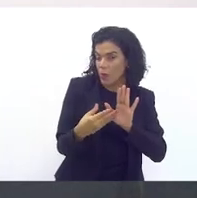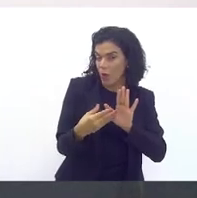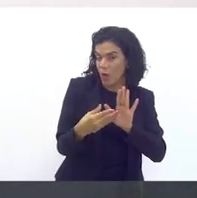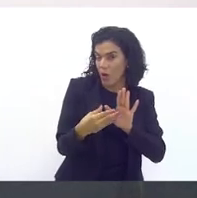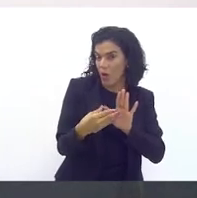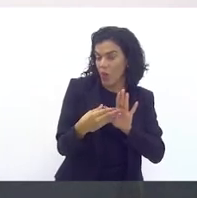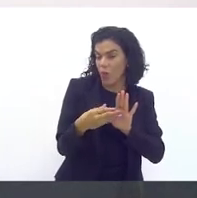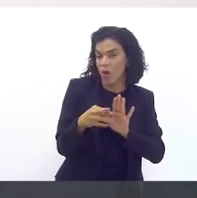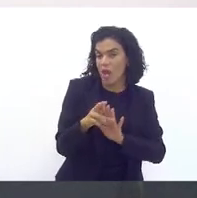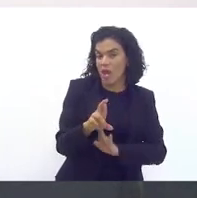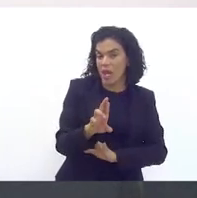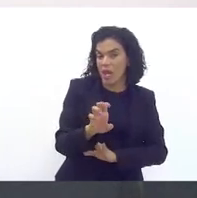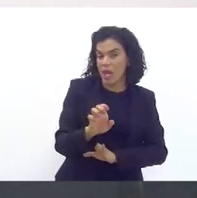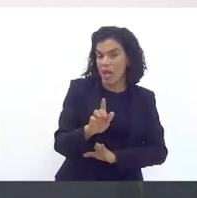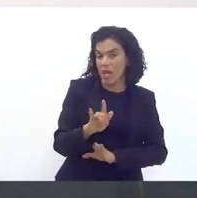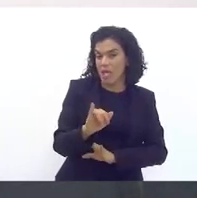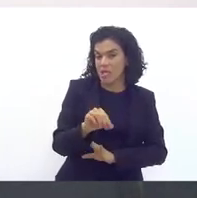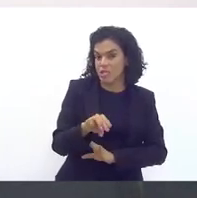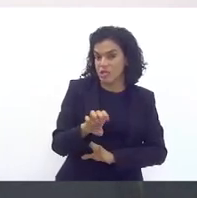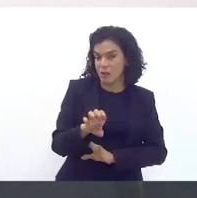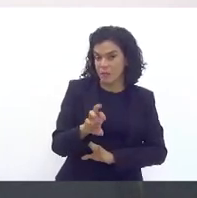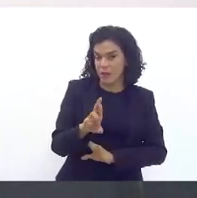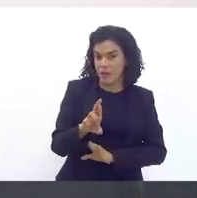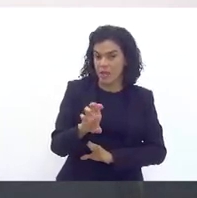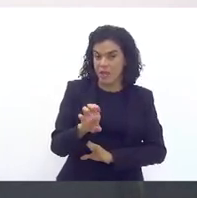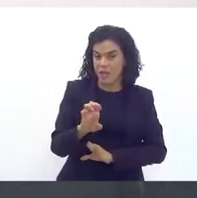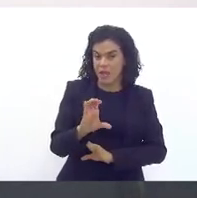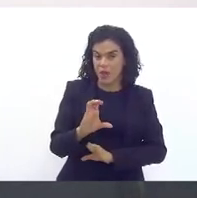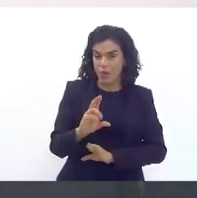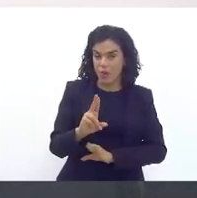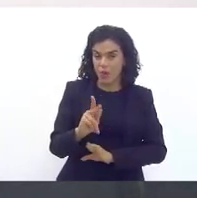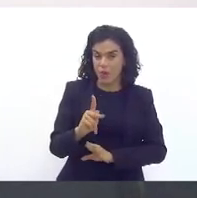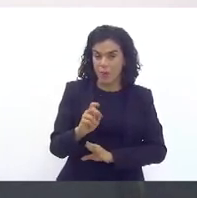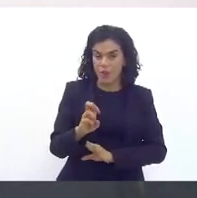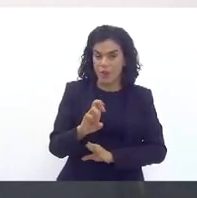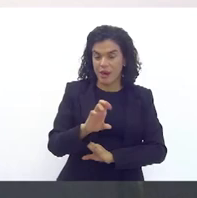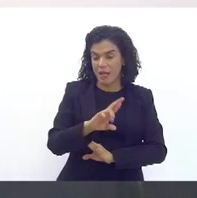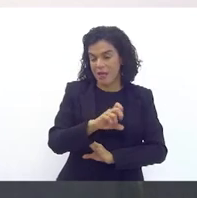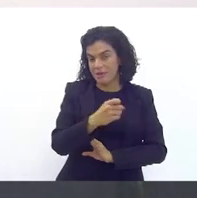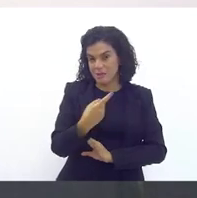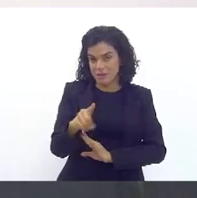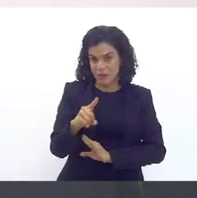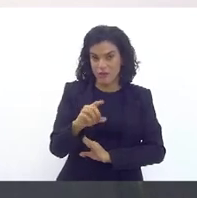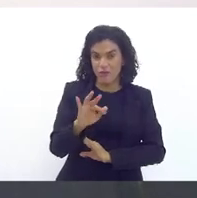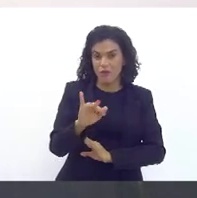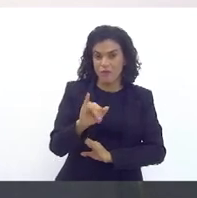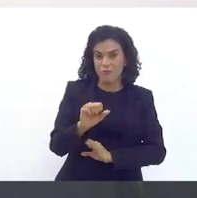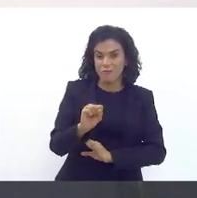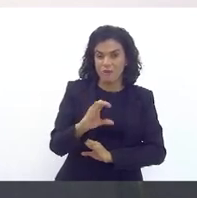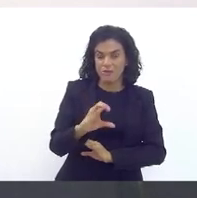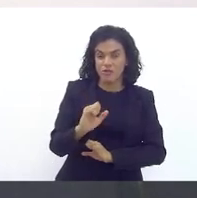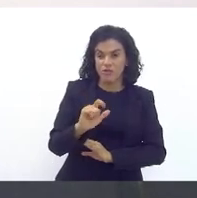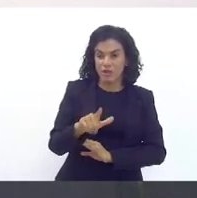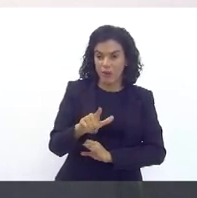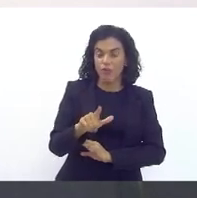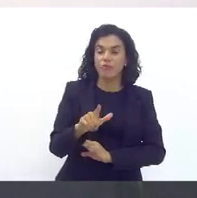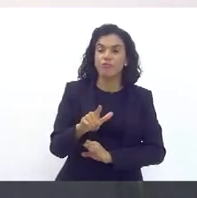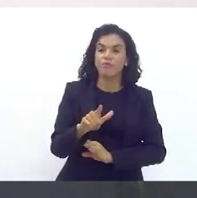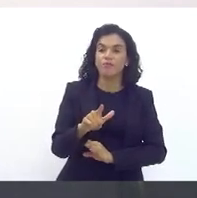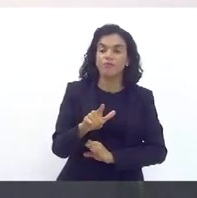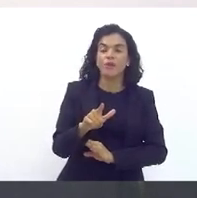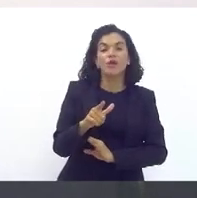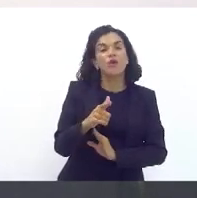regime. Então, eu acho que a gente fizer uma audiência, chamar